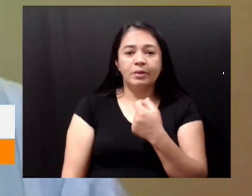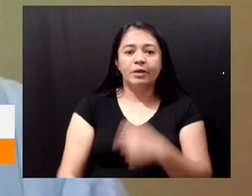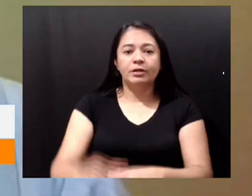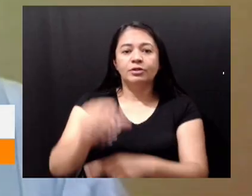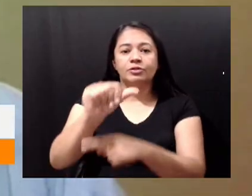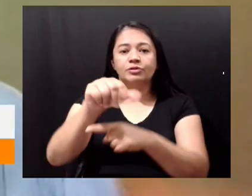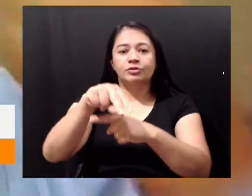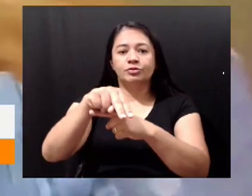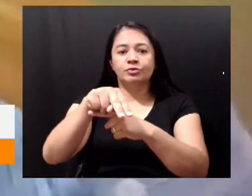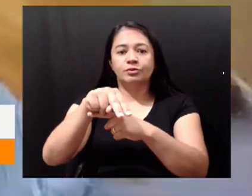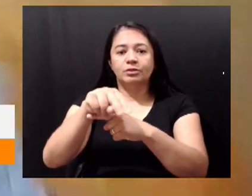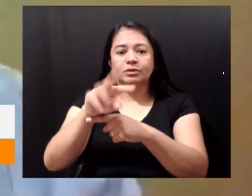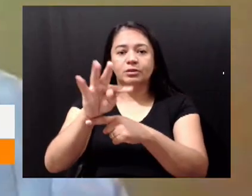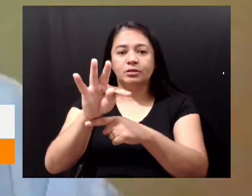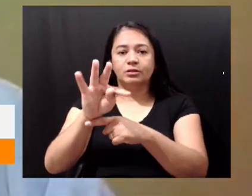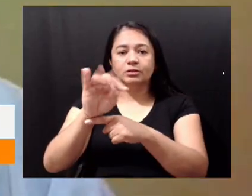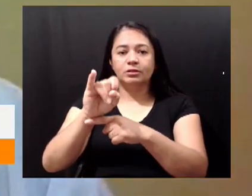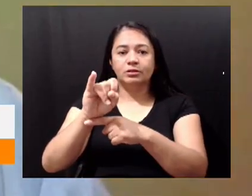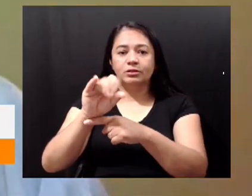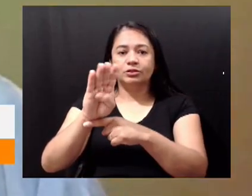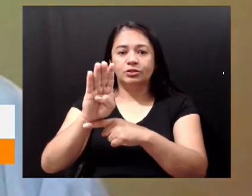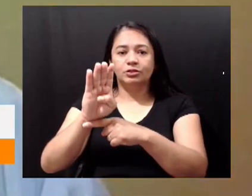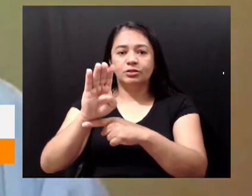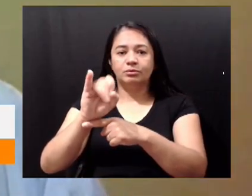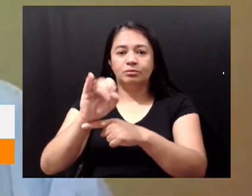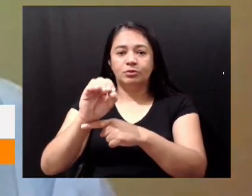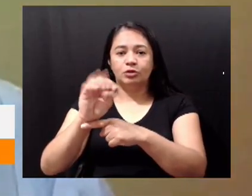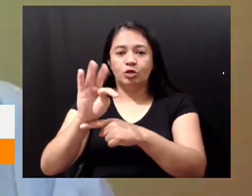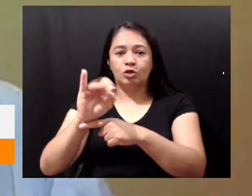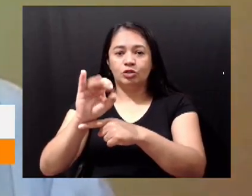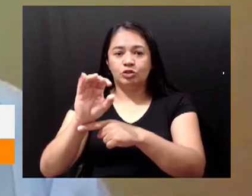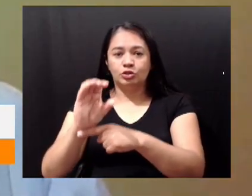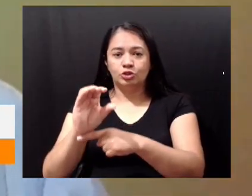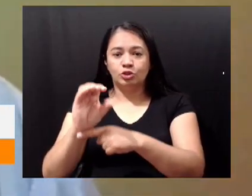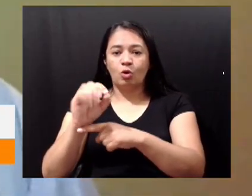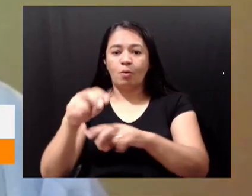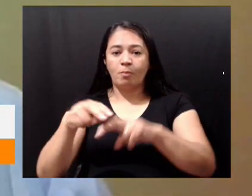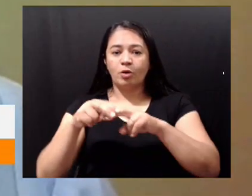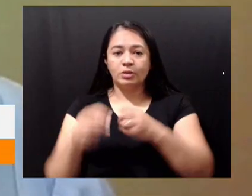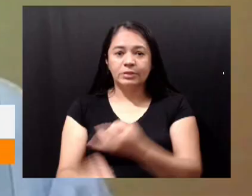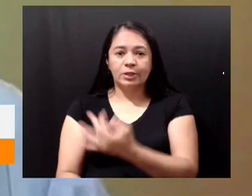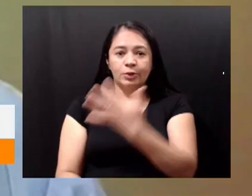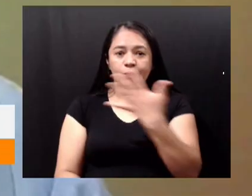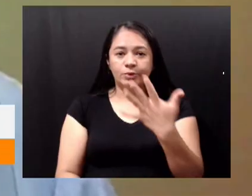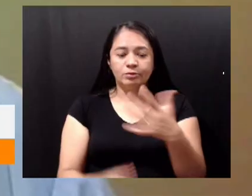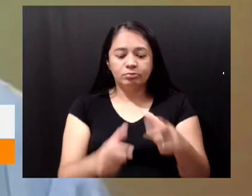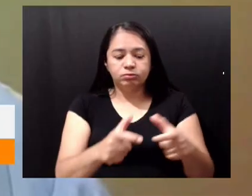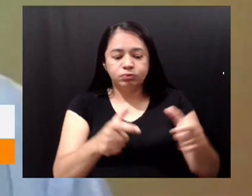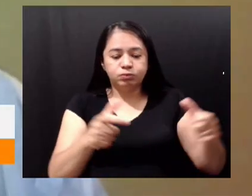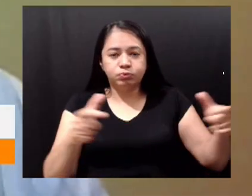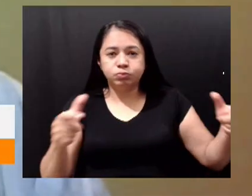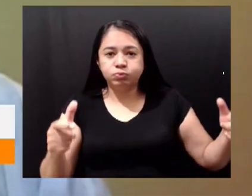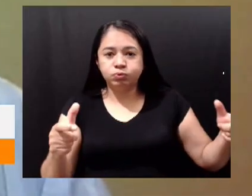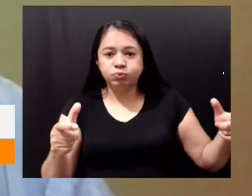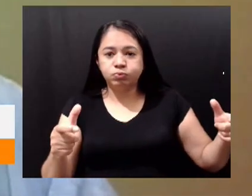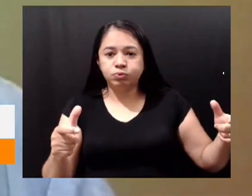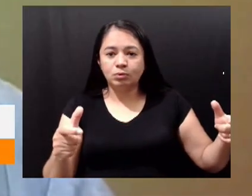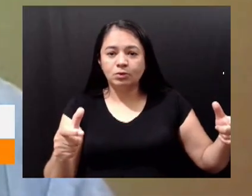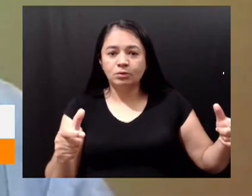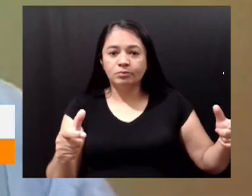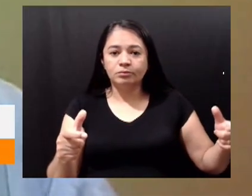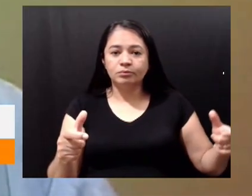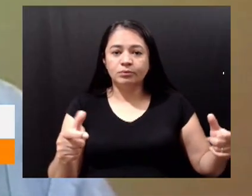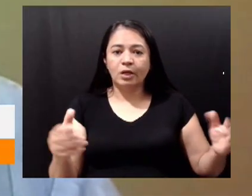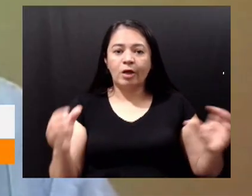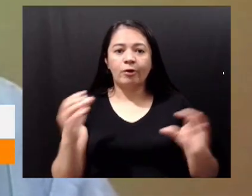em relação em relação ao crescimento, ao aumento das resistências, não está fechando essa